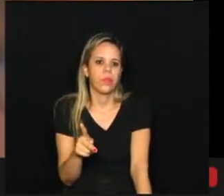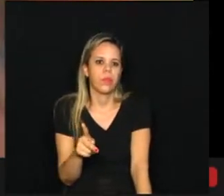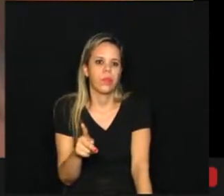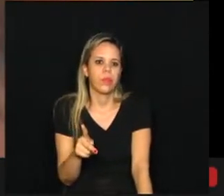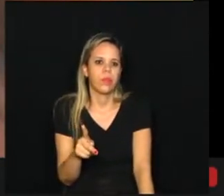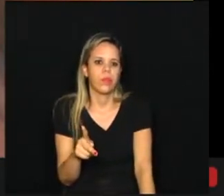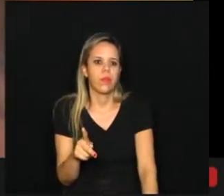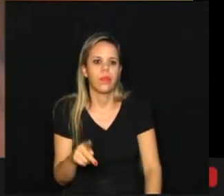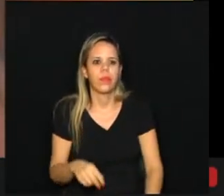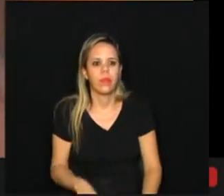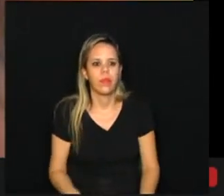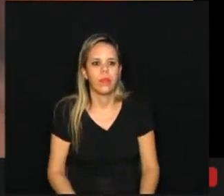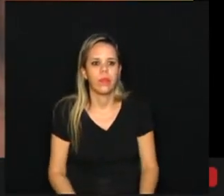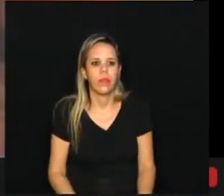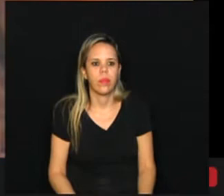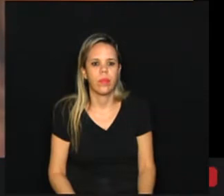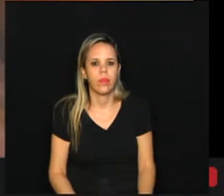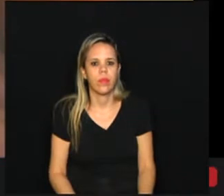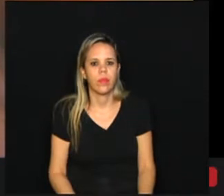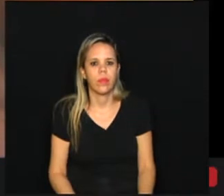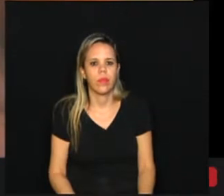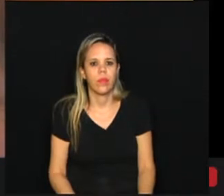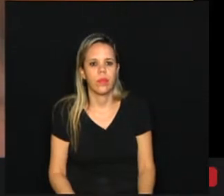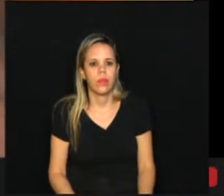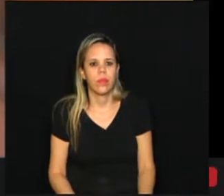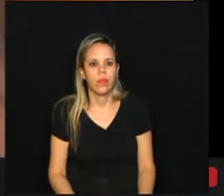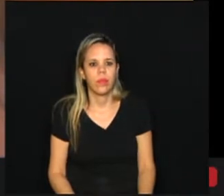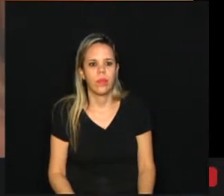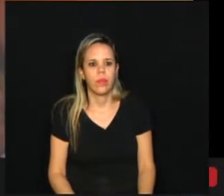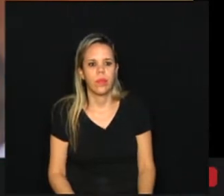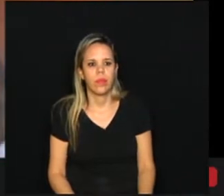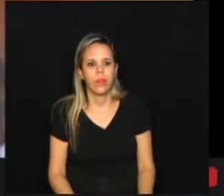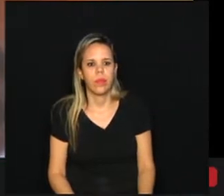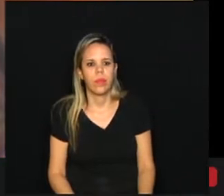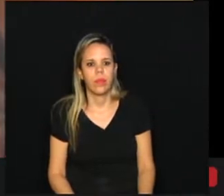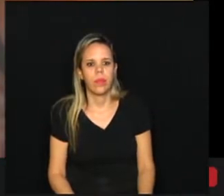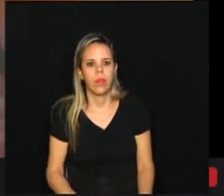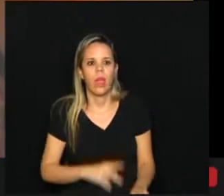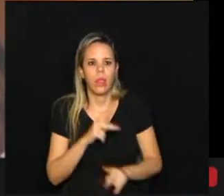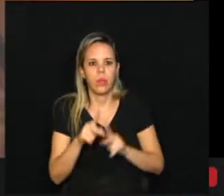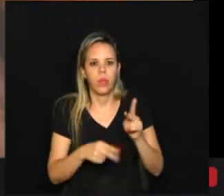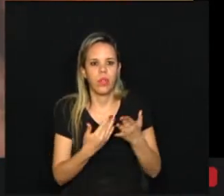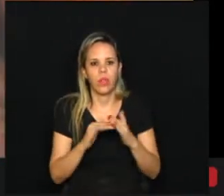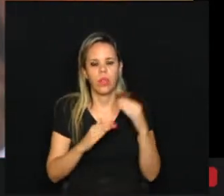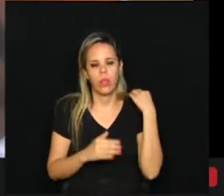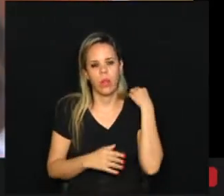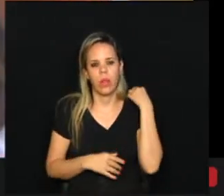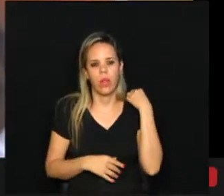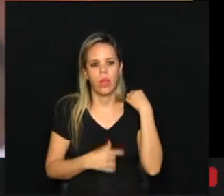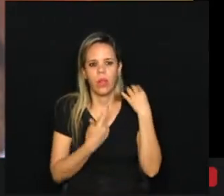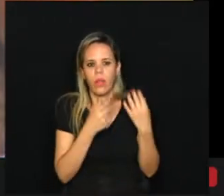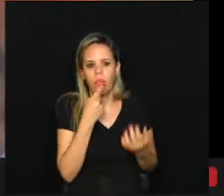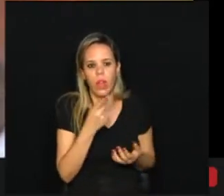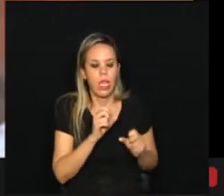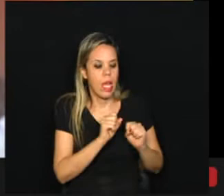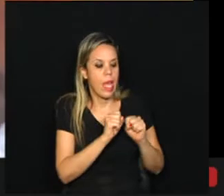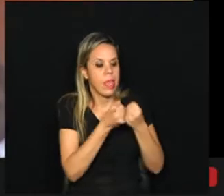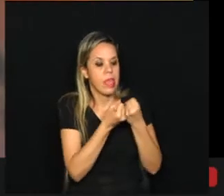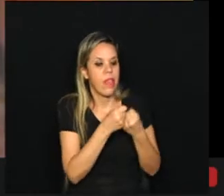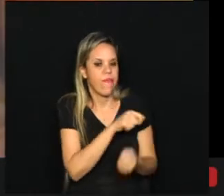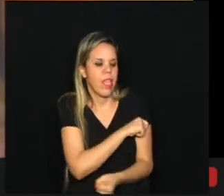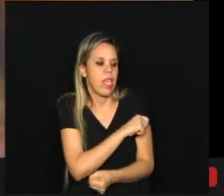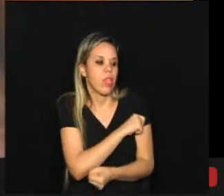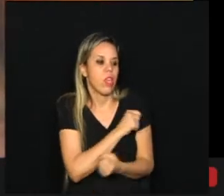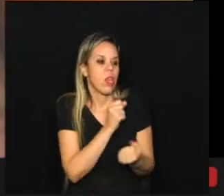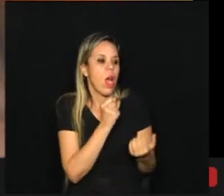nenhum momento ninguém da escola teve a capacidade de defender o aluno, de acolher